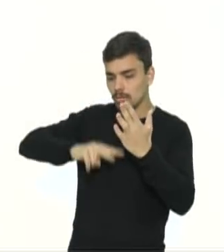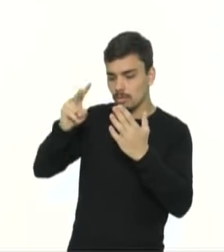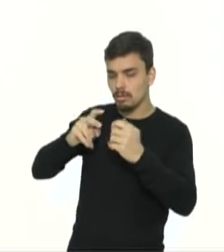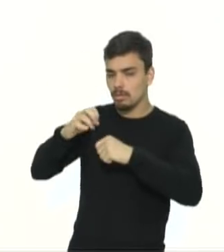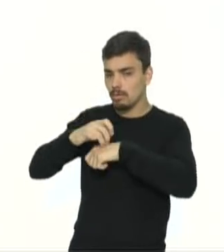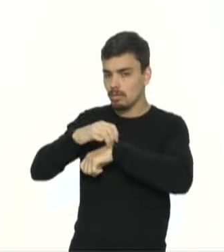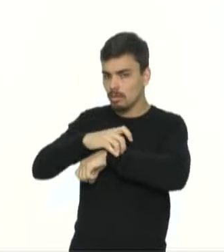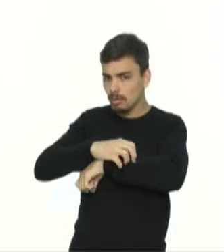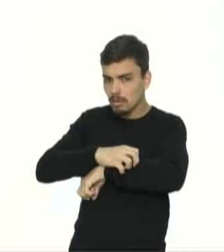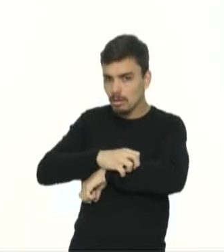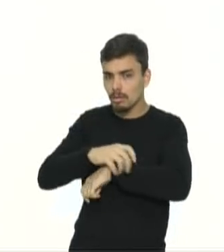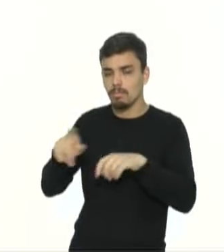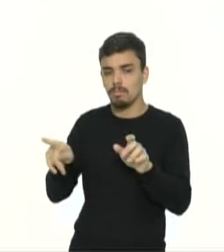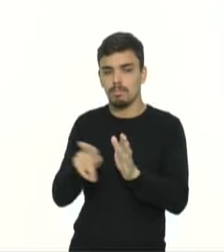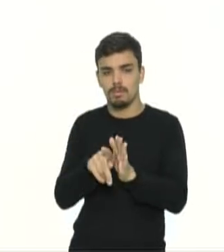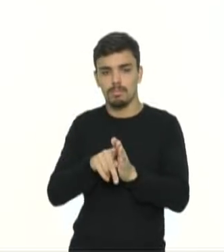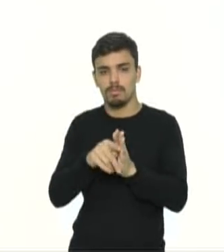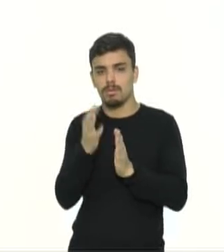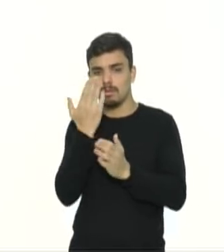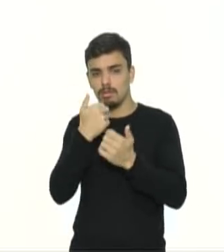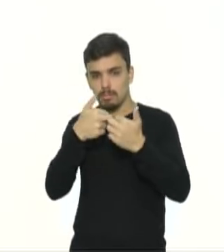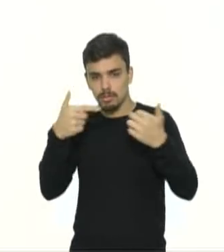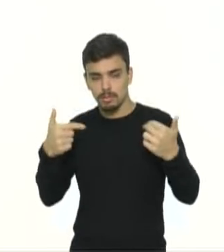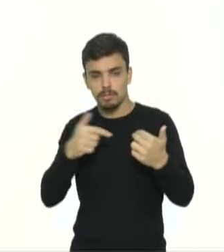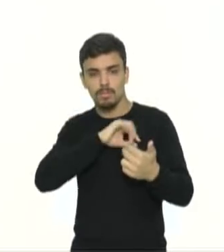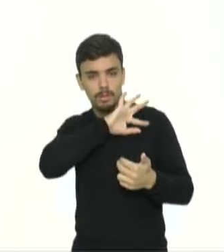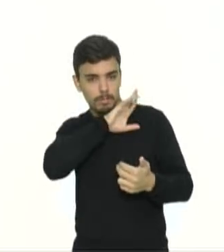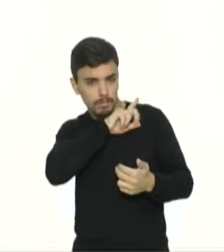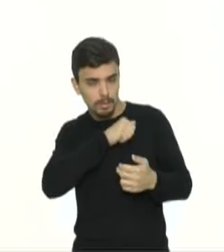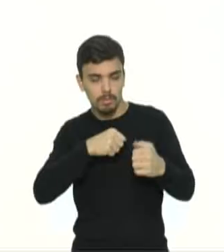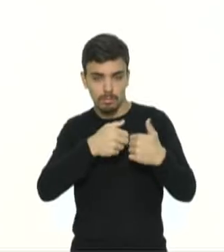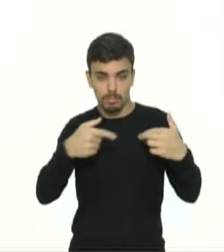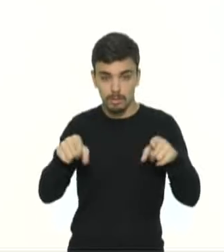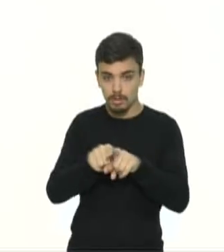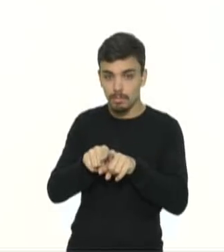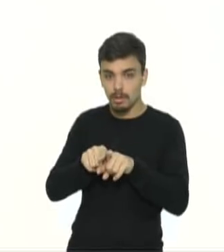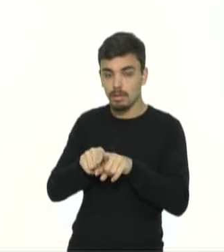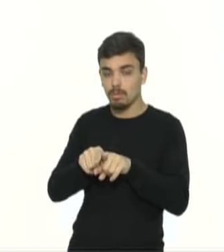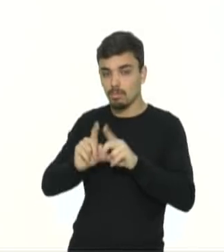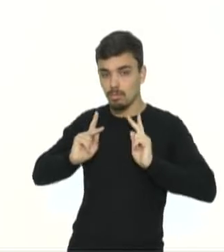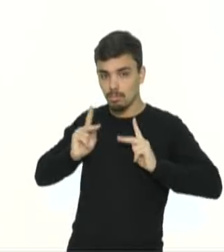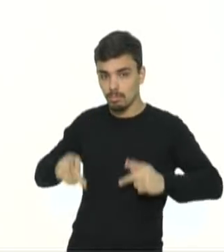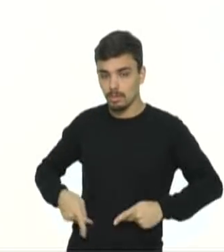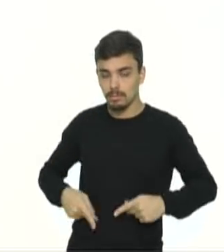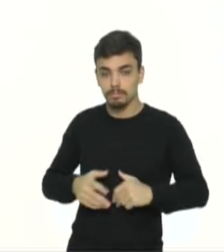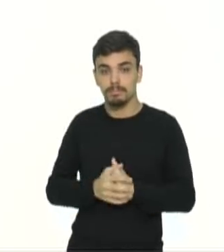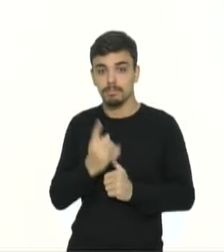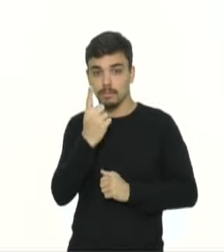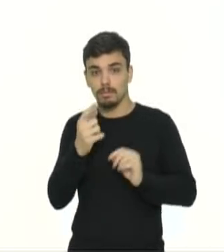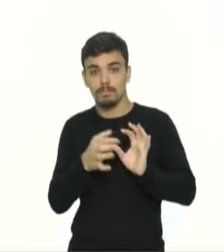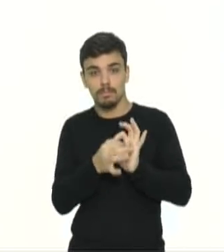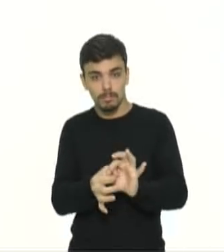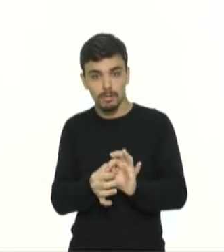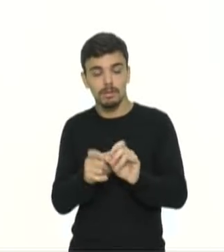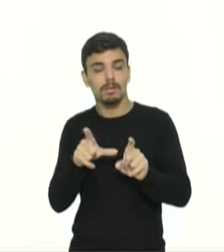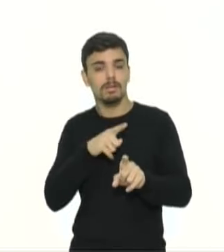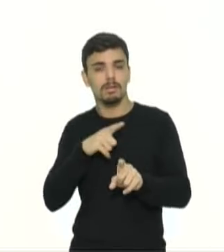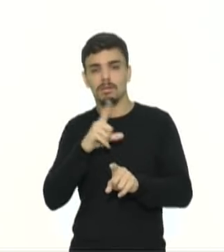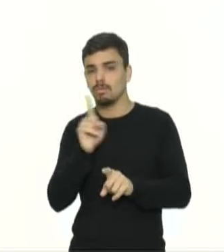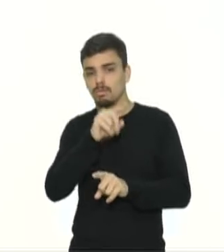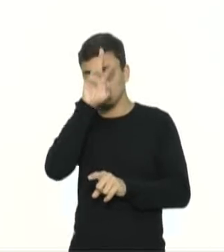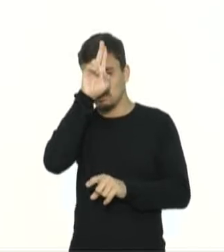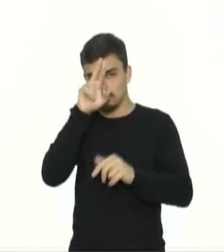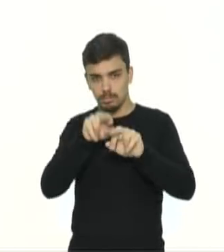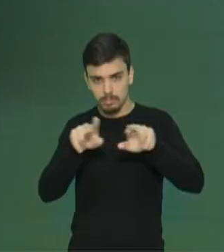aracnídeos para alimentação animal e humana, uma vez que, por definição, estes não são considerados insetos.